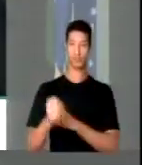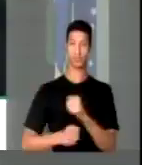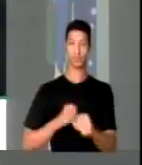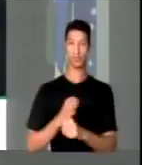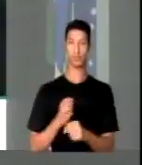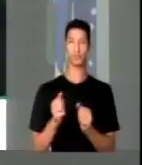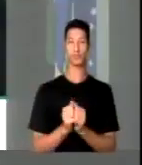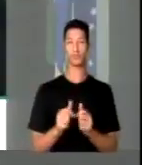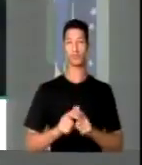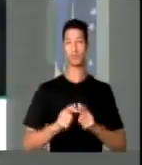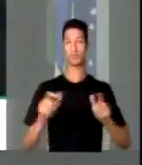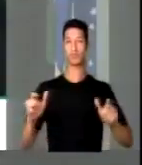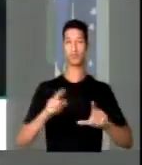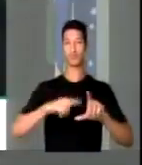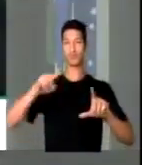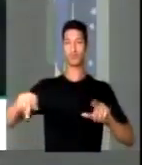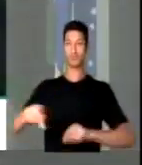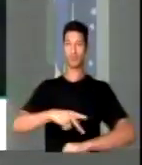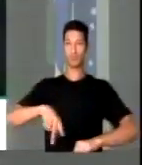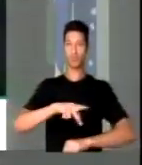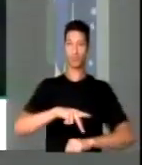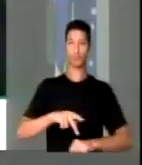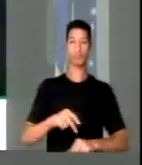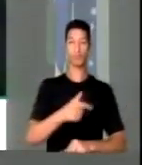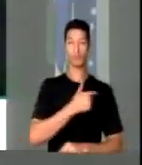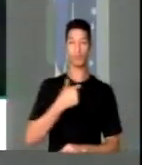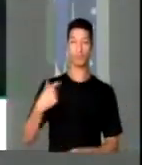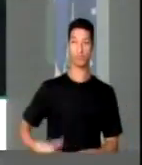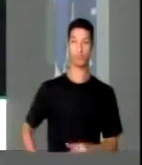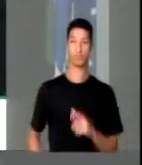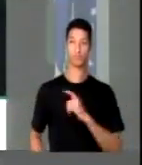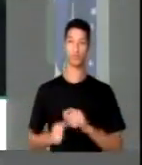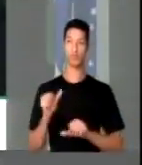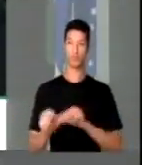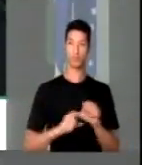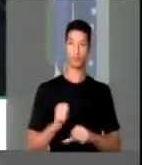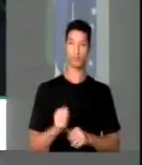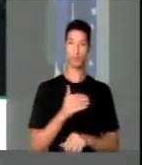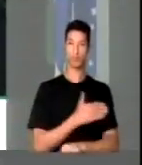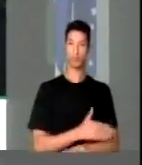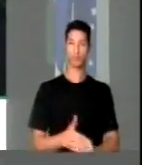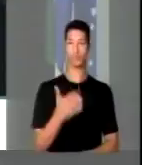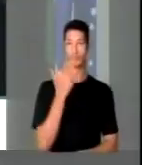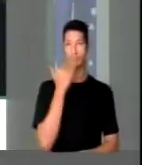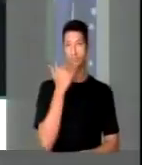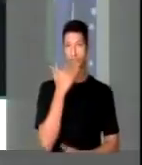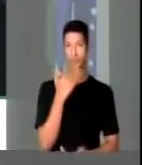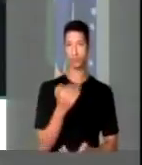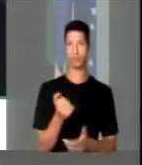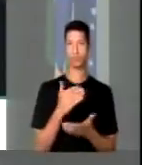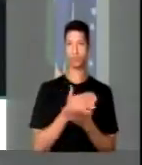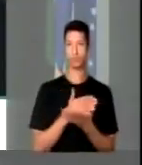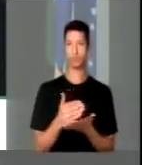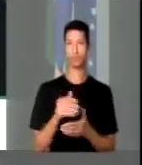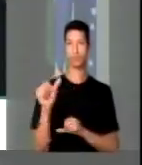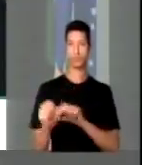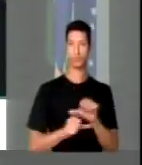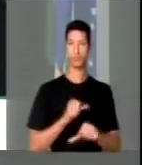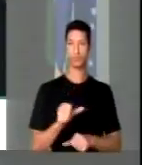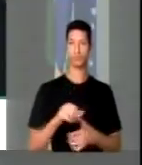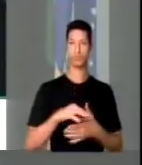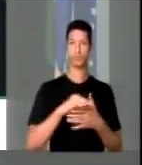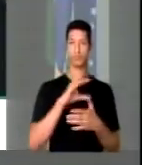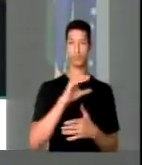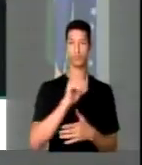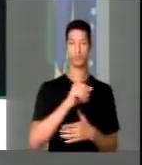anos, com o crescimento econômico do país, os chineses têm mudado seus hábitos alimentares. Começaram a trocar o consumo